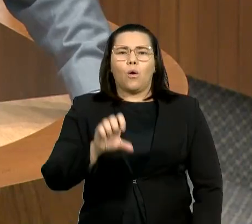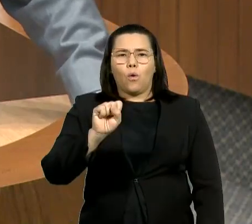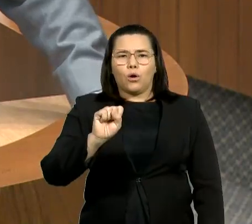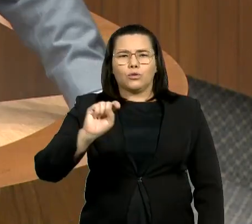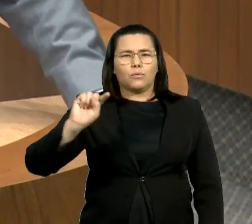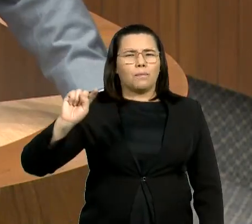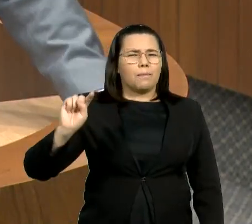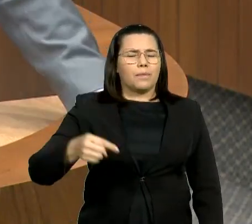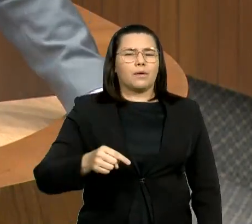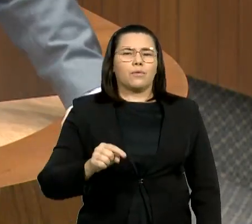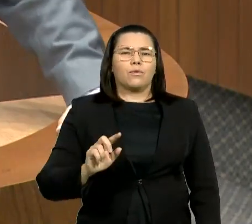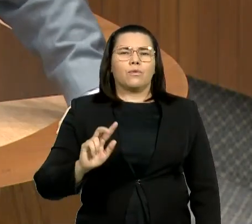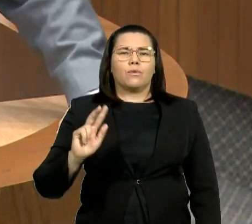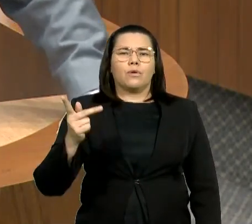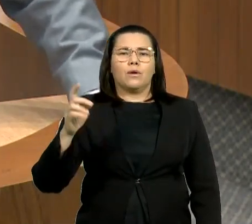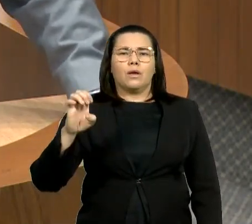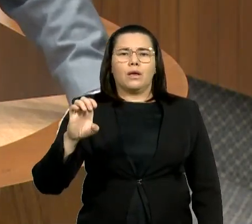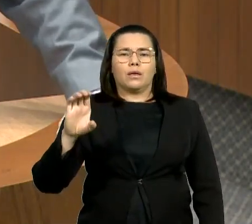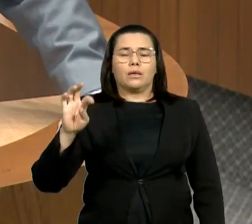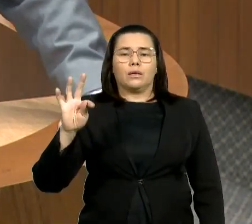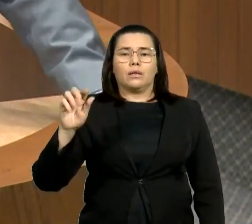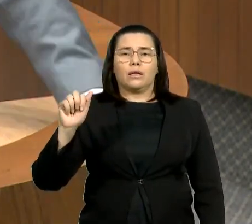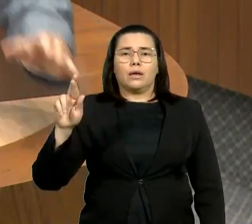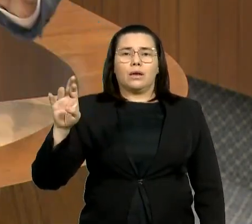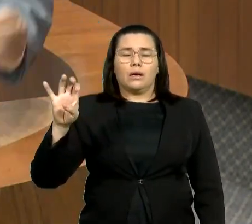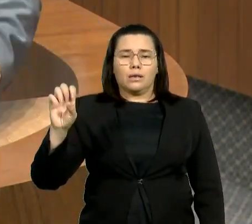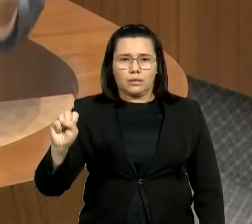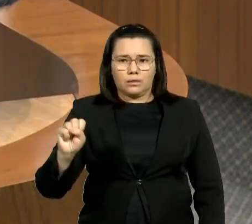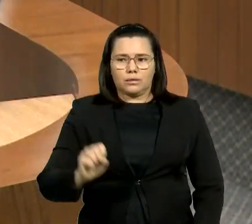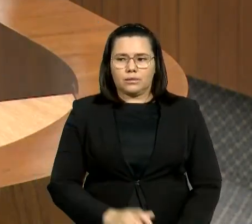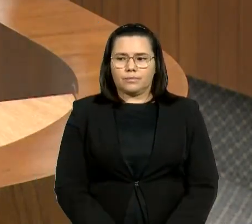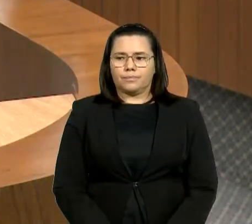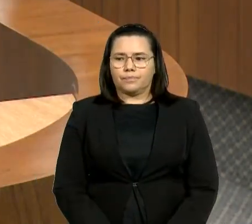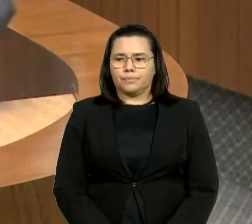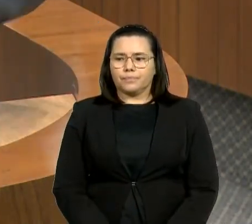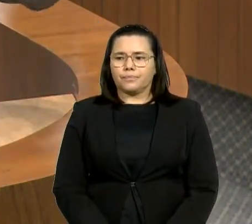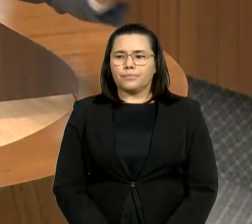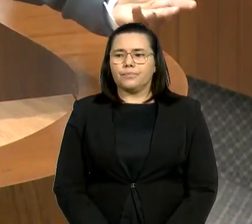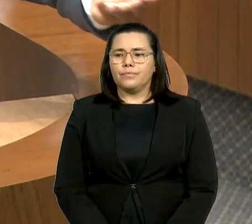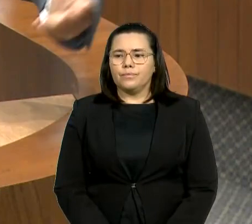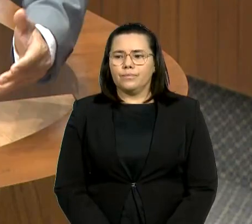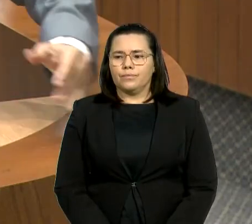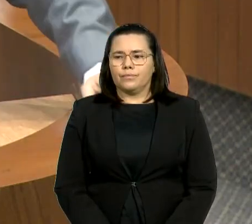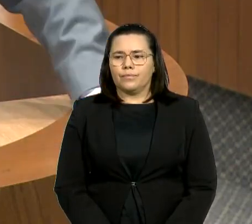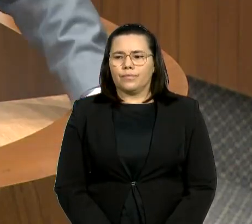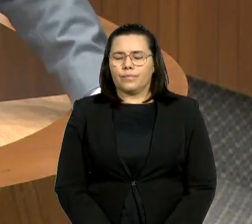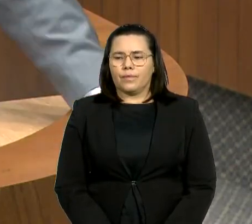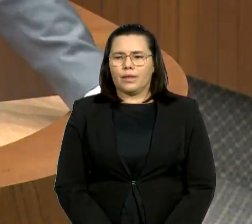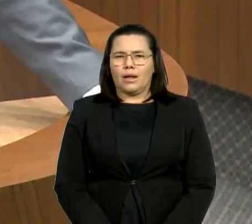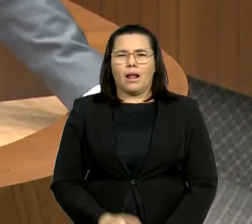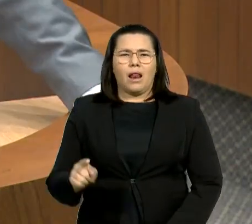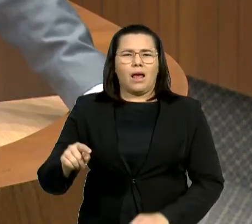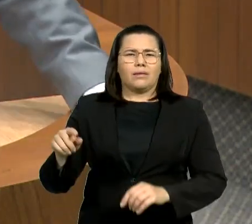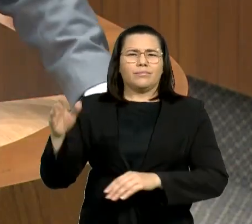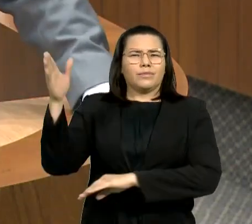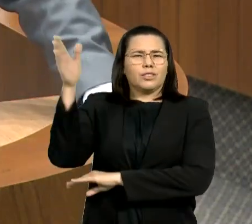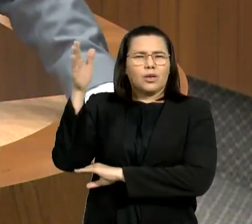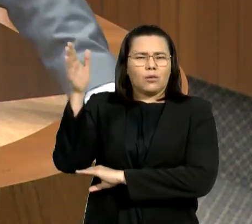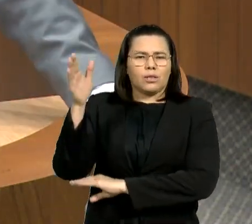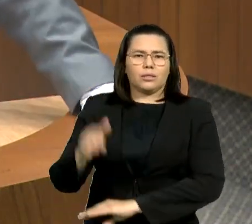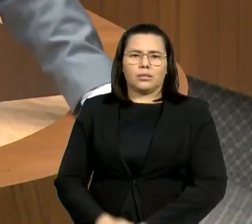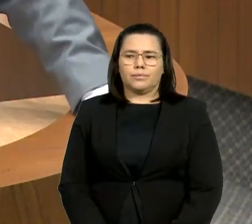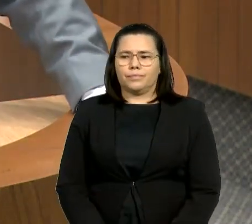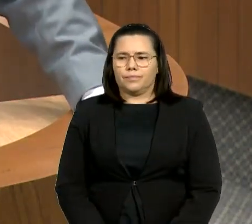do CLA, do Centro de Lançamento de Alcântara. O que se discute é que será que é necessária a